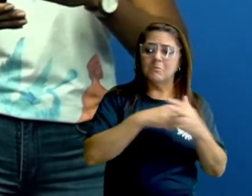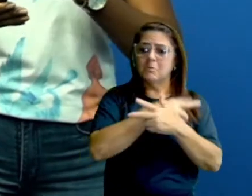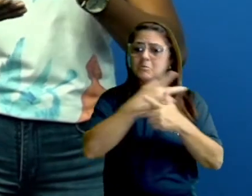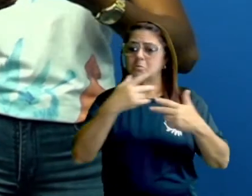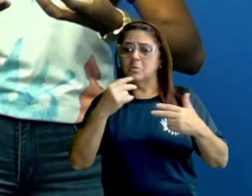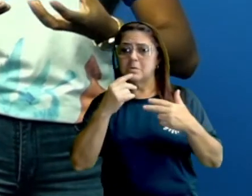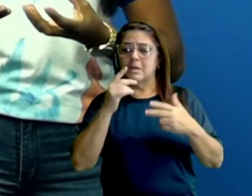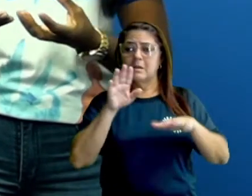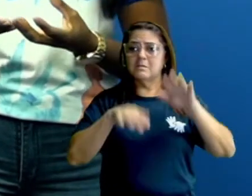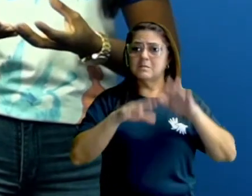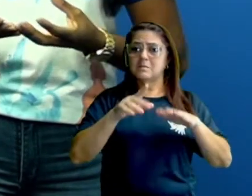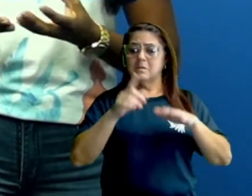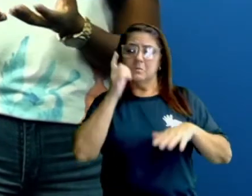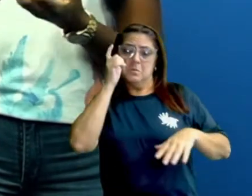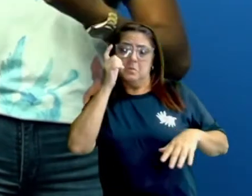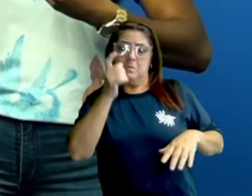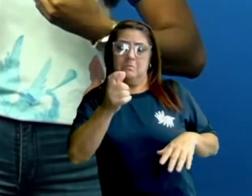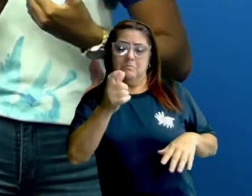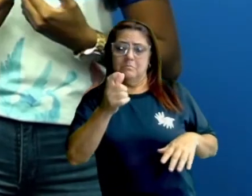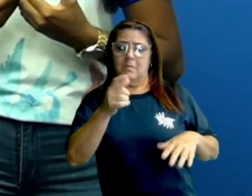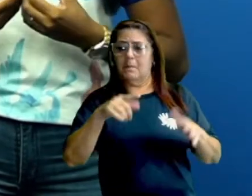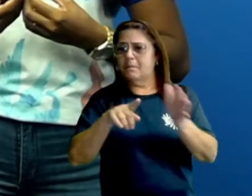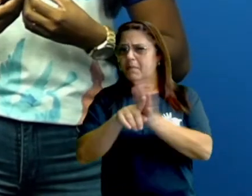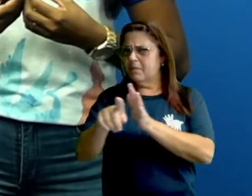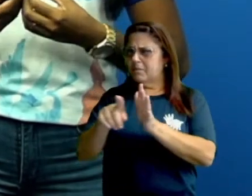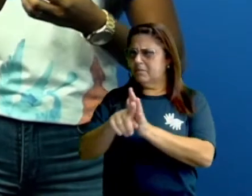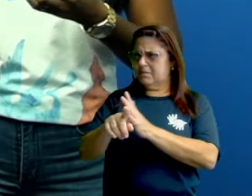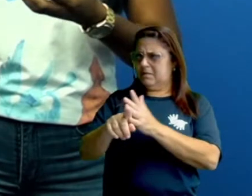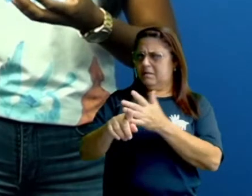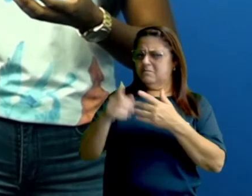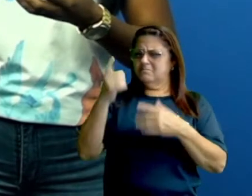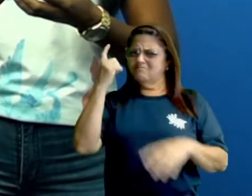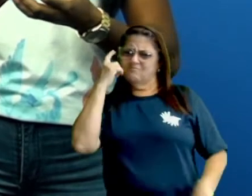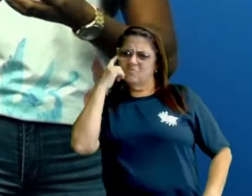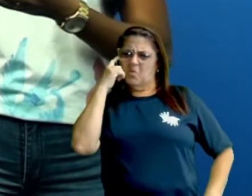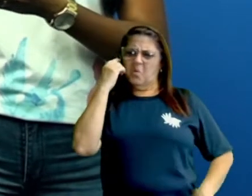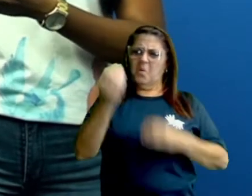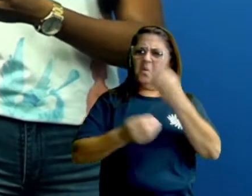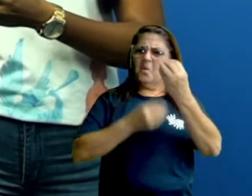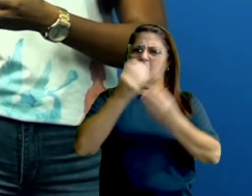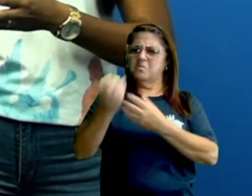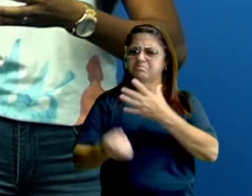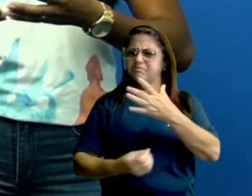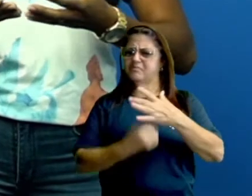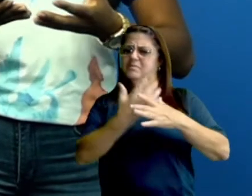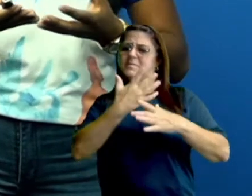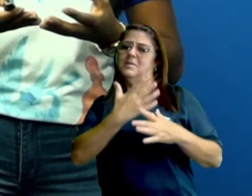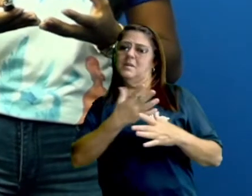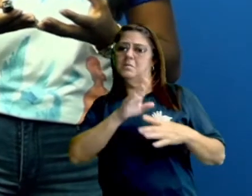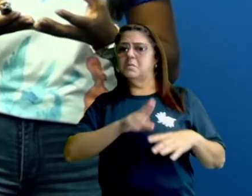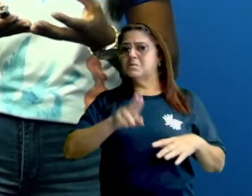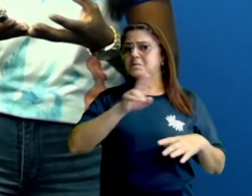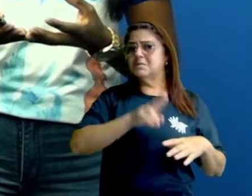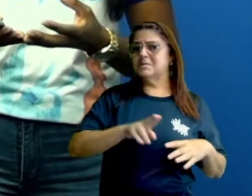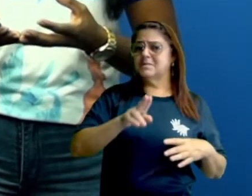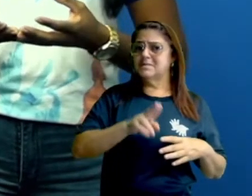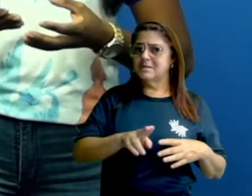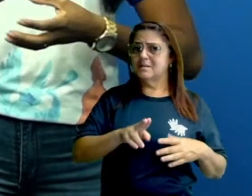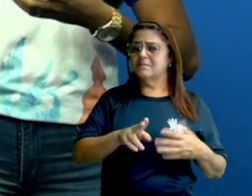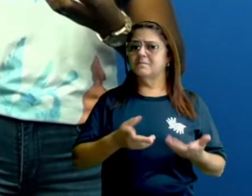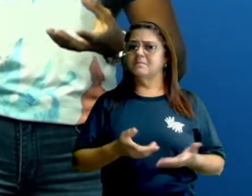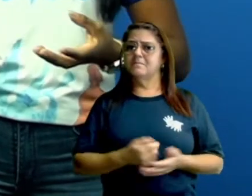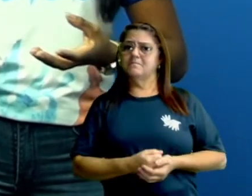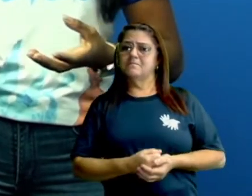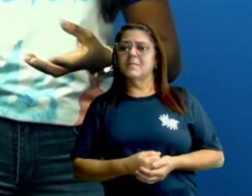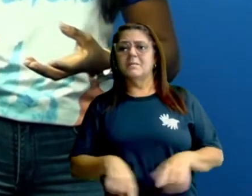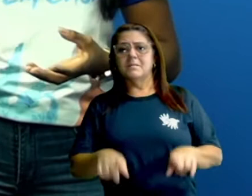ou não paramos para perguntarmos como é que ele é feito, de onde ele veio, para que serve realmente. E